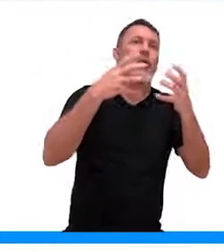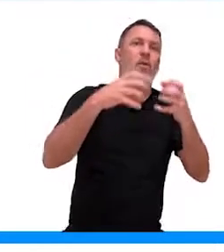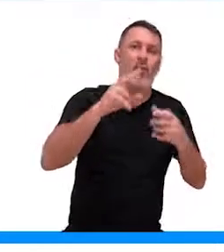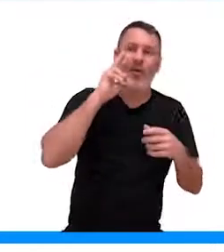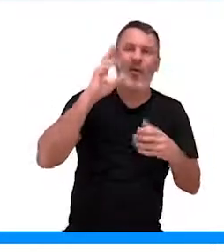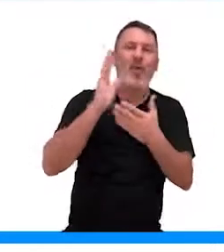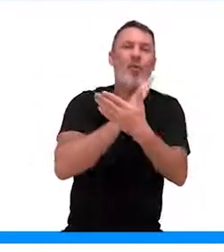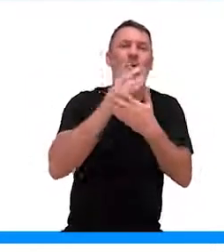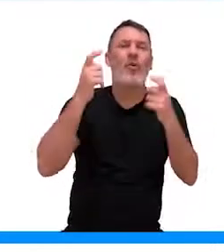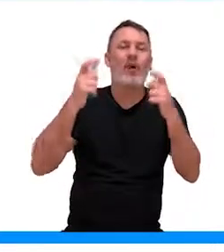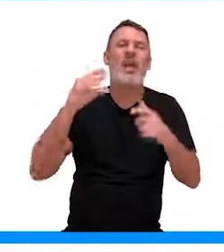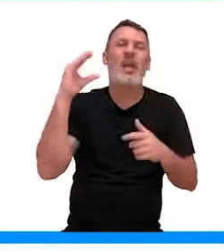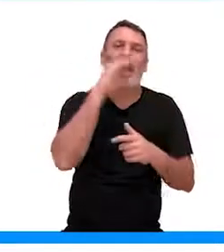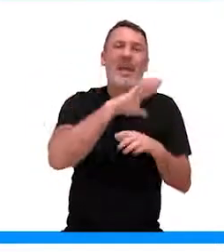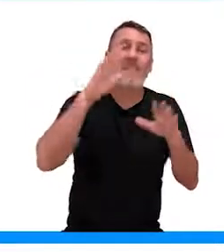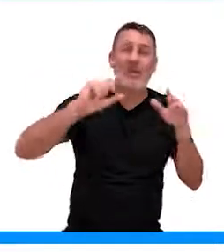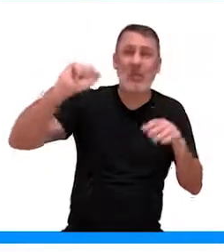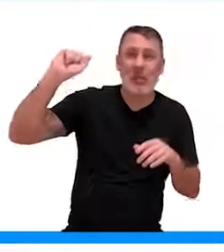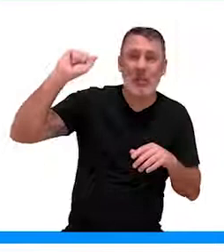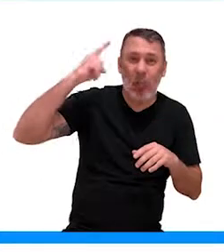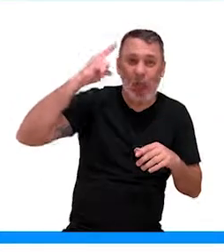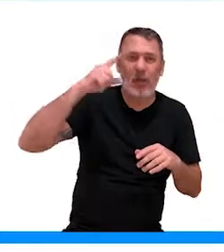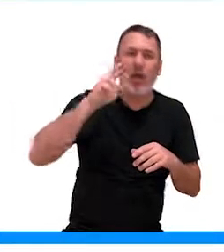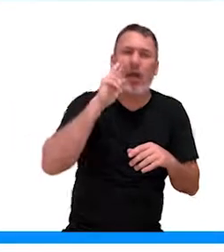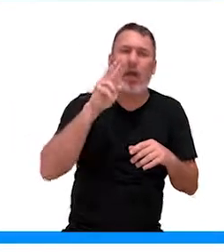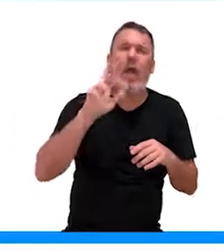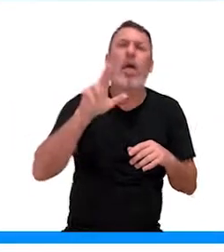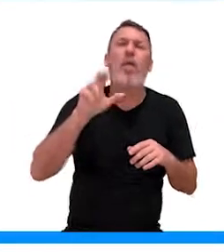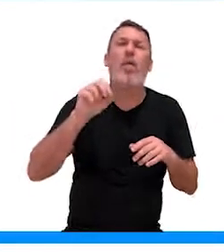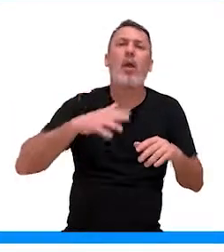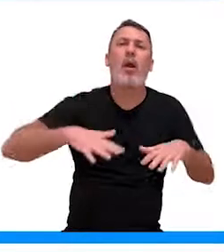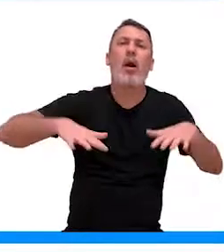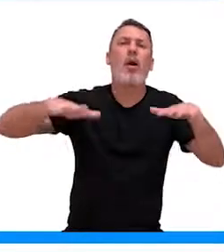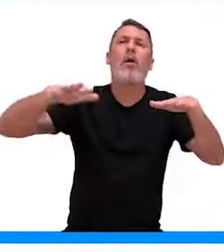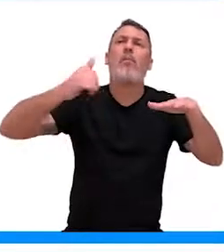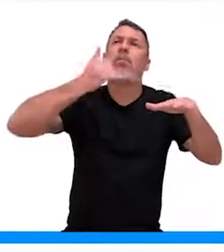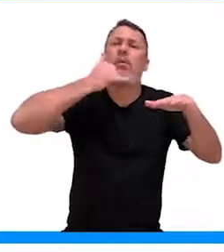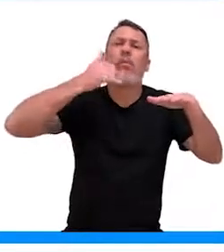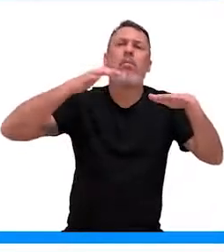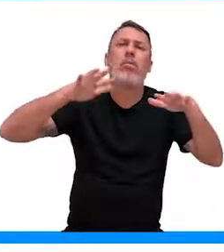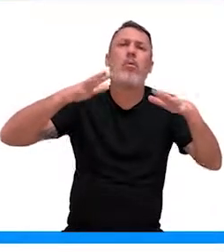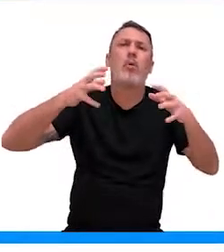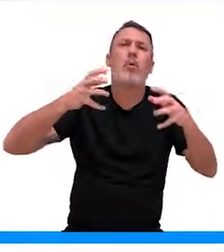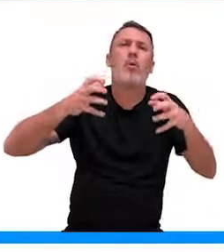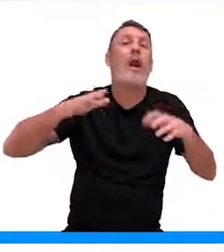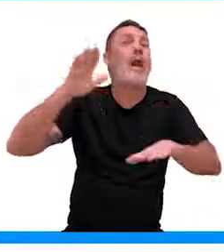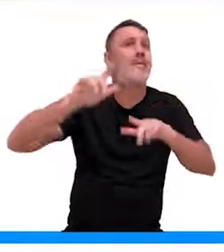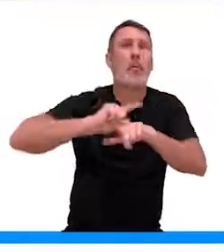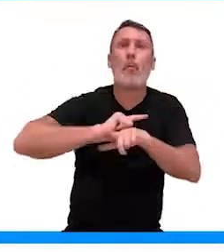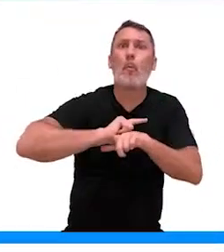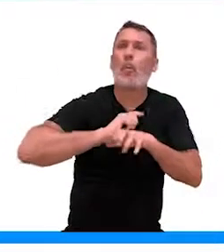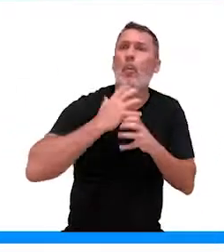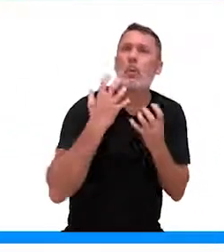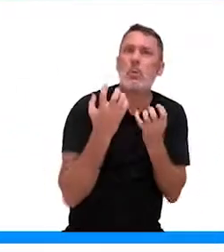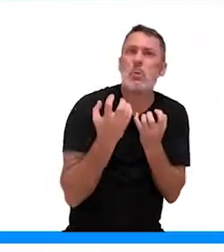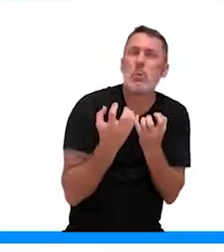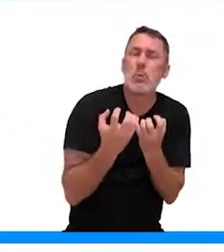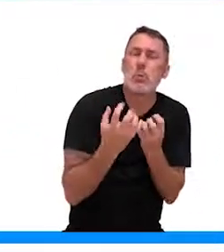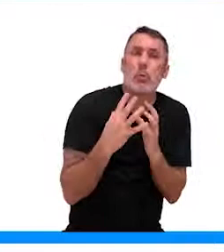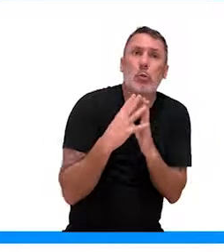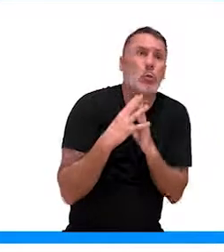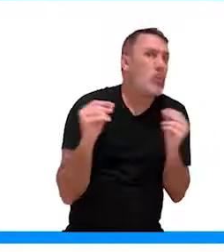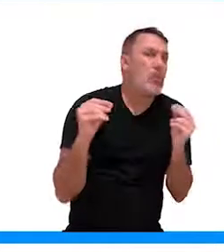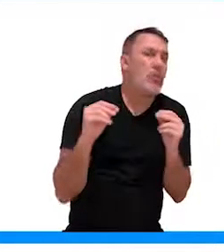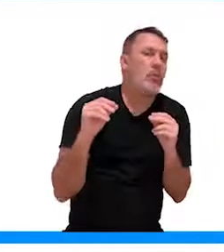nosso planeta, que justamente na estação seca, esses rios, eles desaparecem. O leito do rio, ele